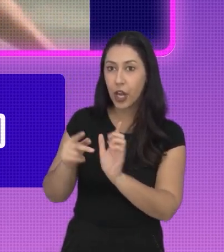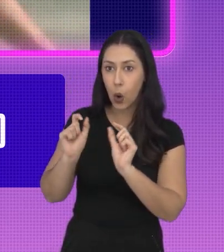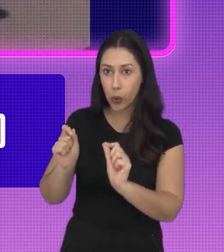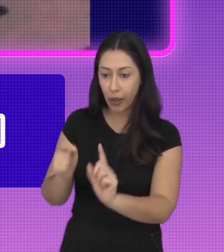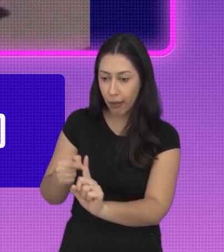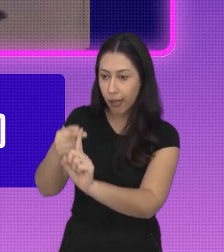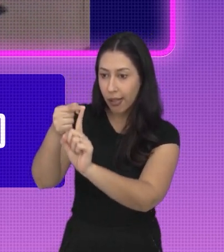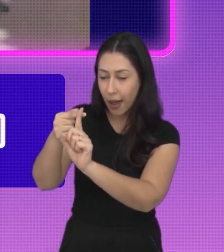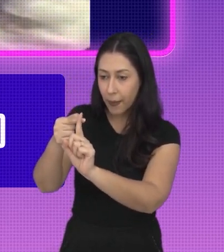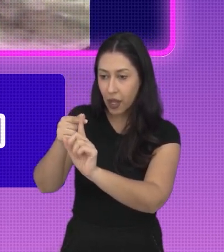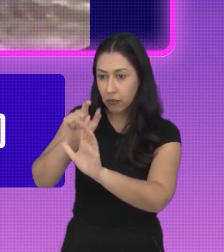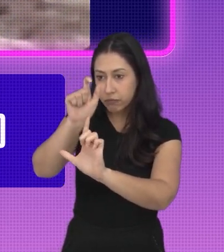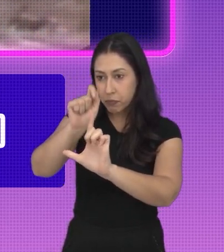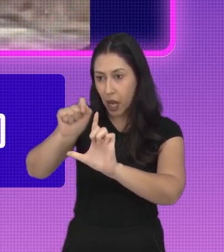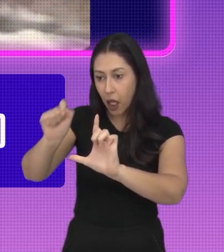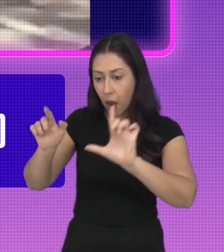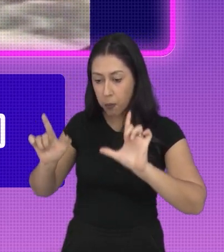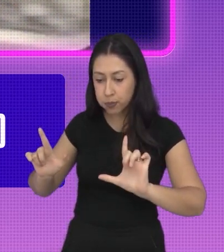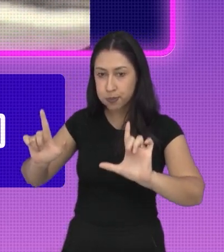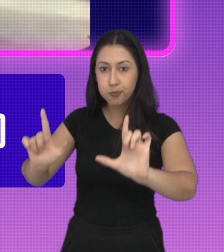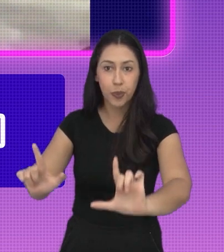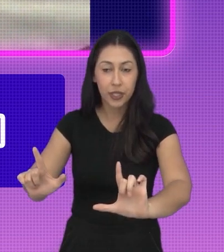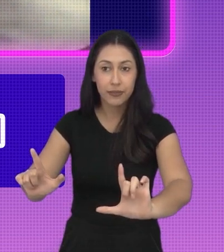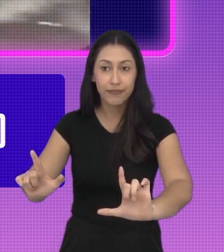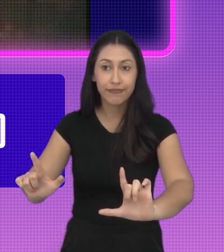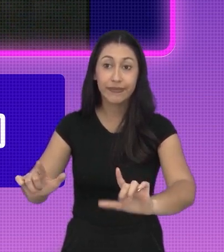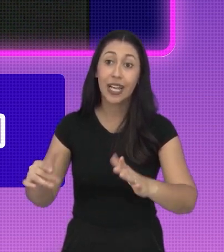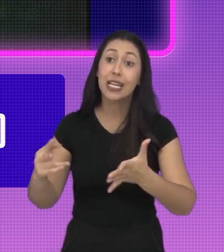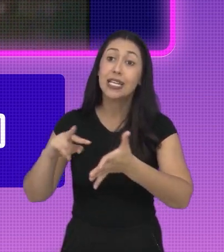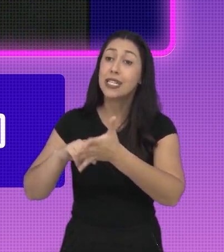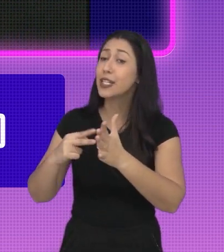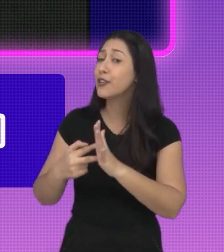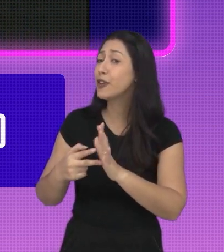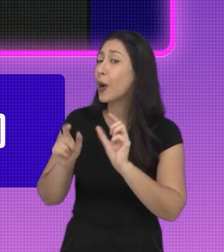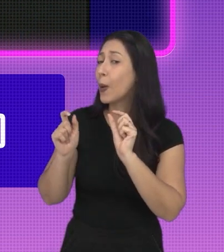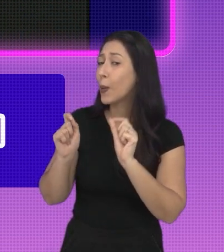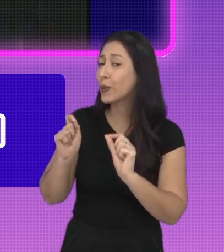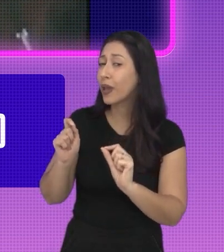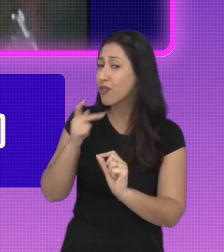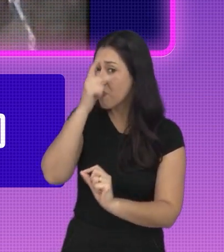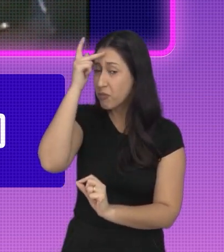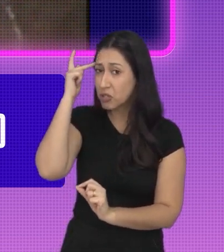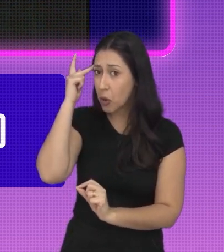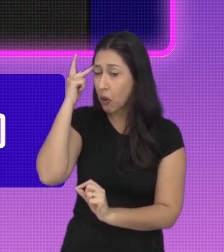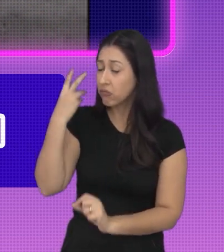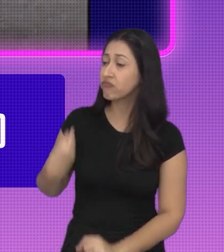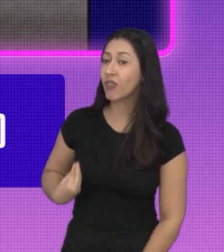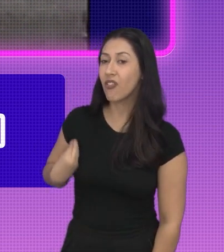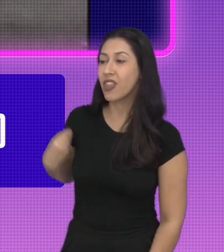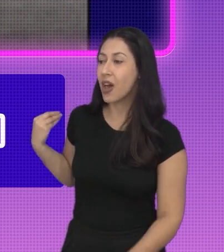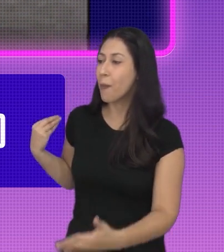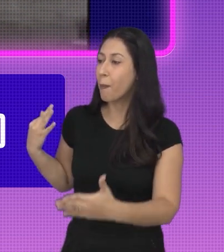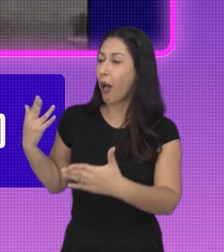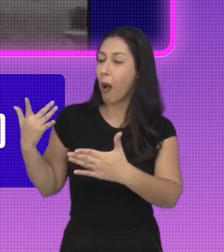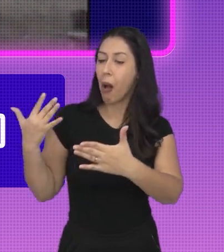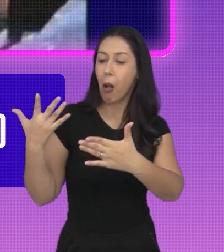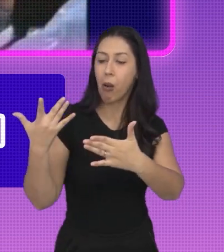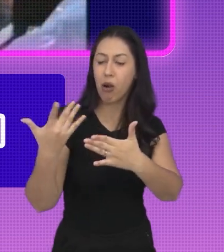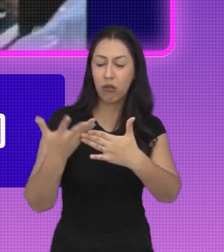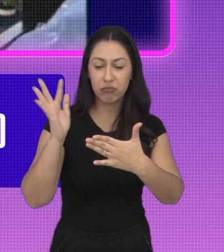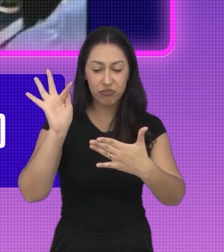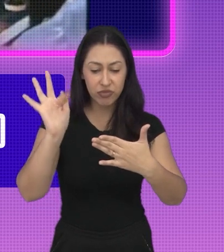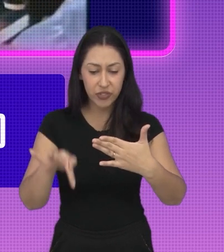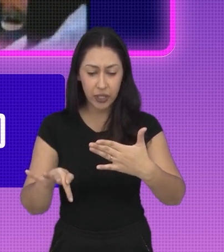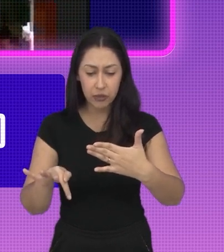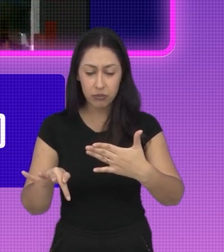que é escrito em uma lápide, né? Em um túmulo. Então seria basicamente essa música de uma pessoa que já faleceu, que já não está mais aqui, e